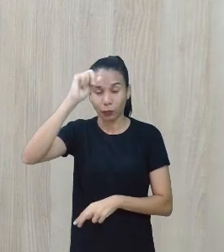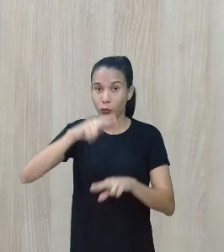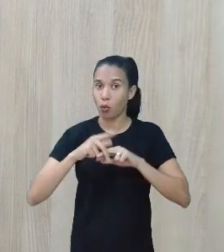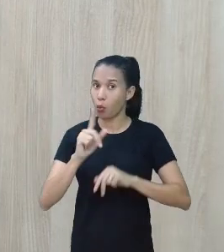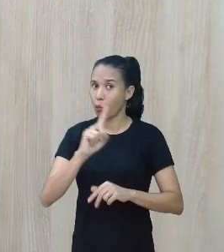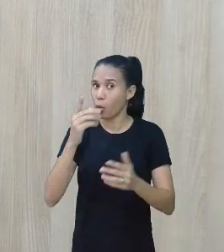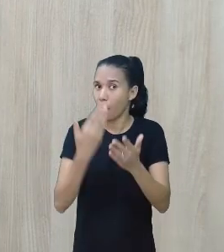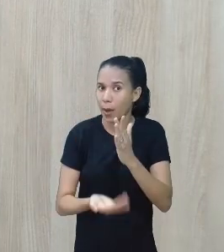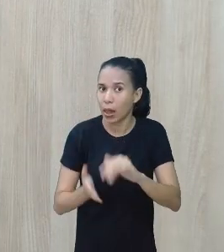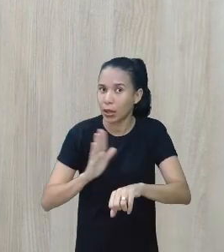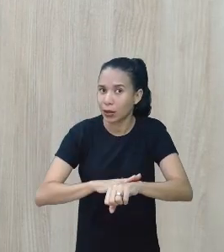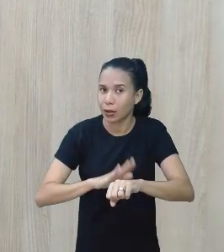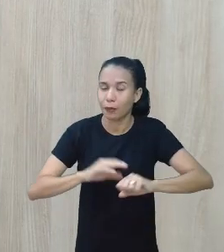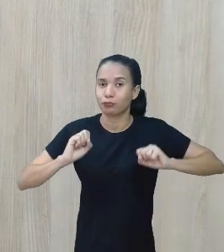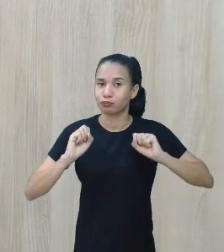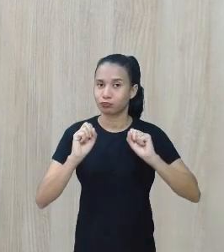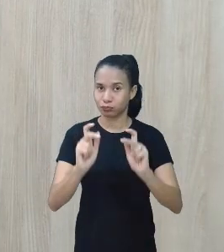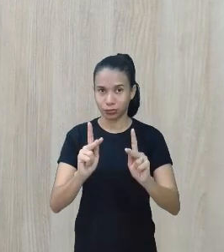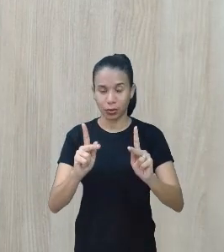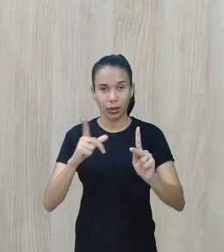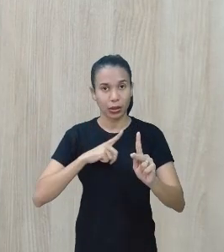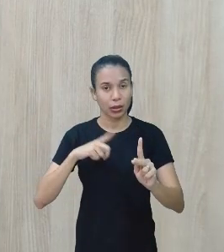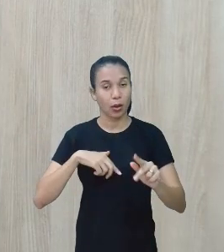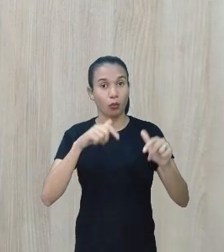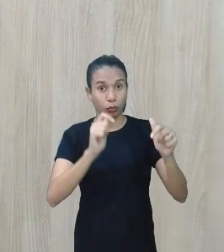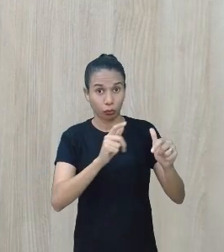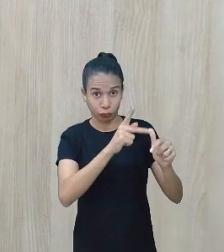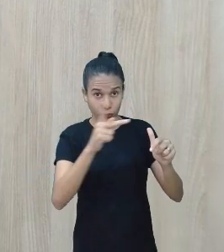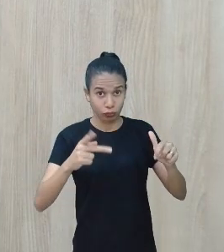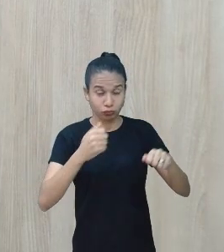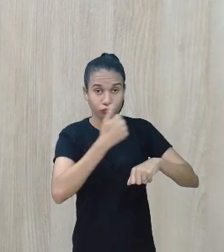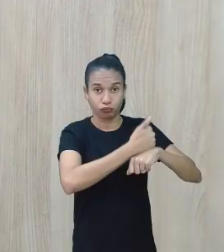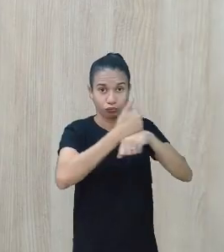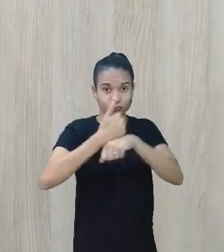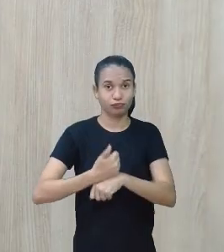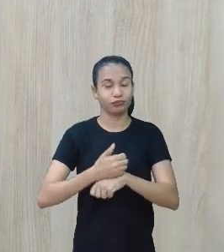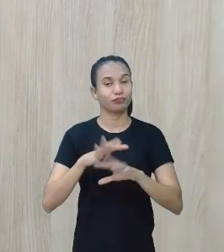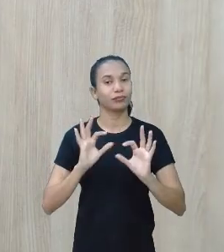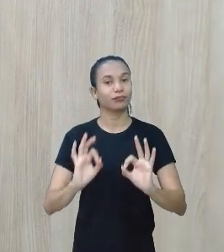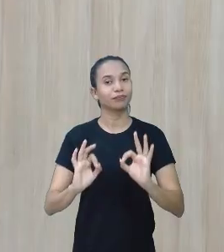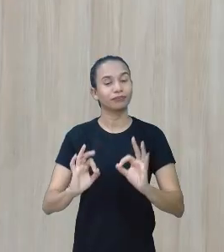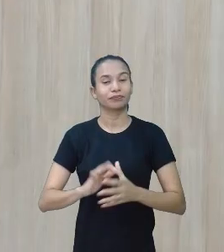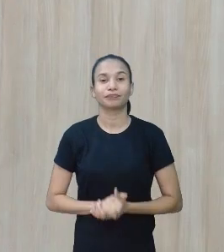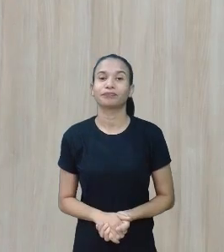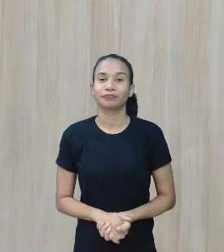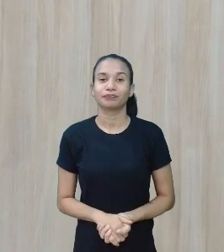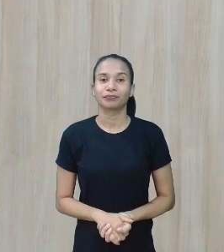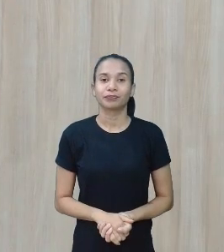percam tempo e garantam o lugar de vocês lá nas ETEs, tá bom?